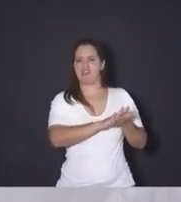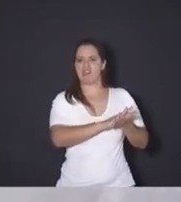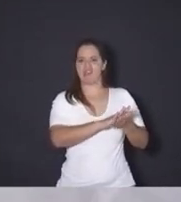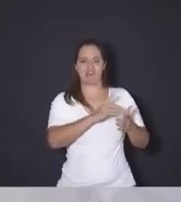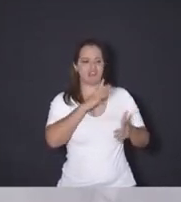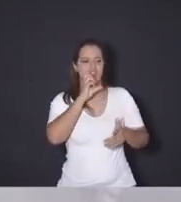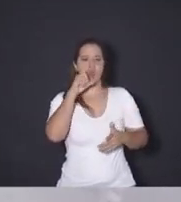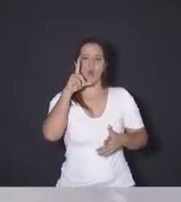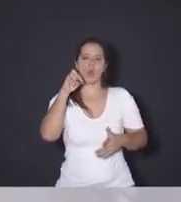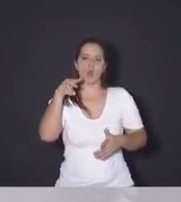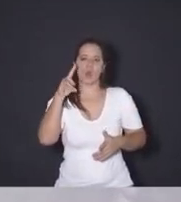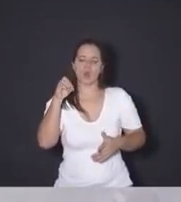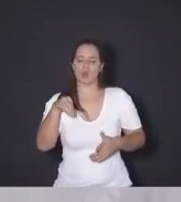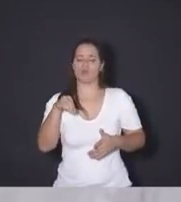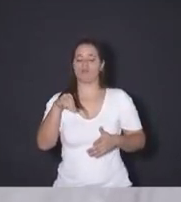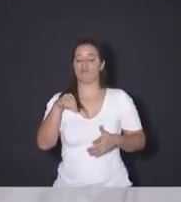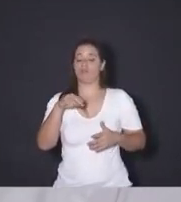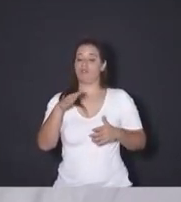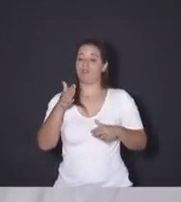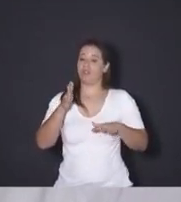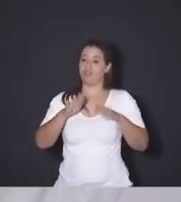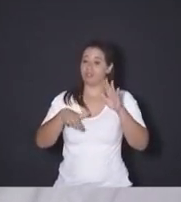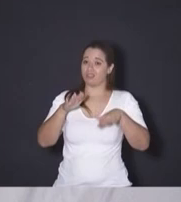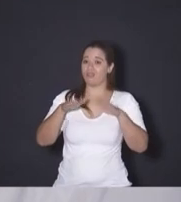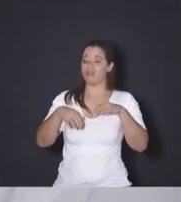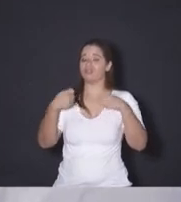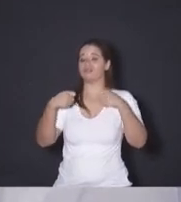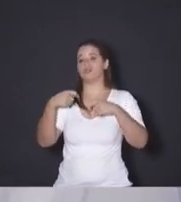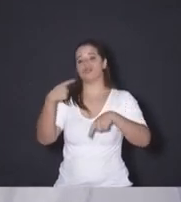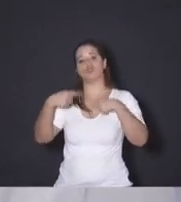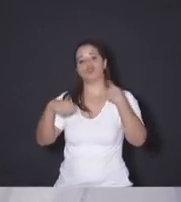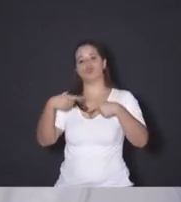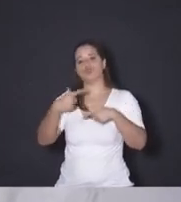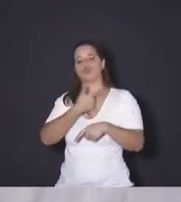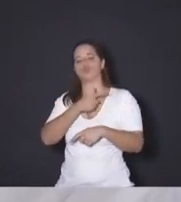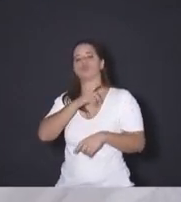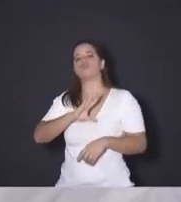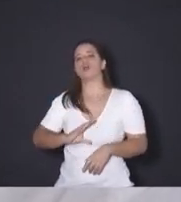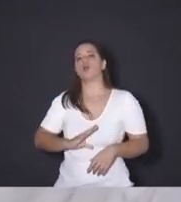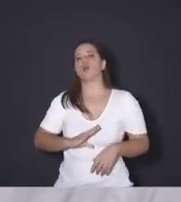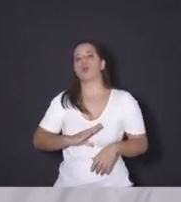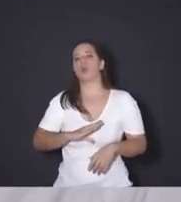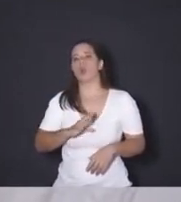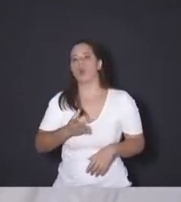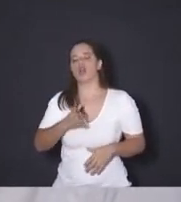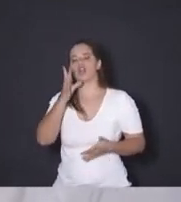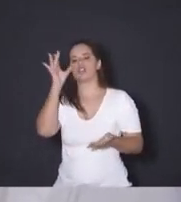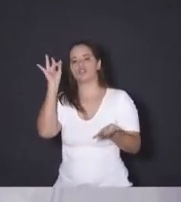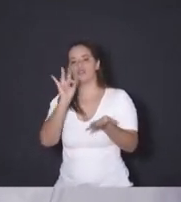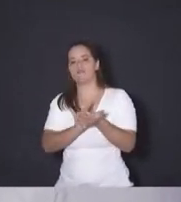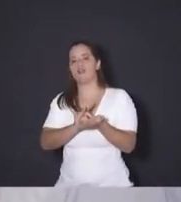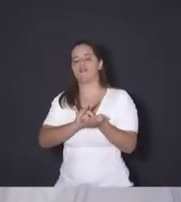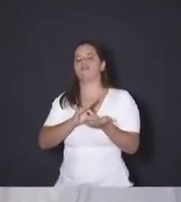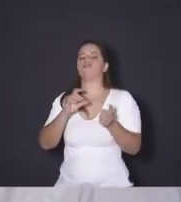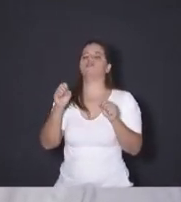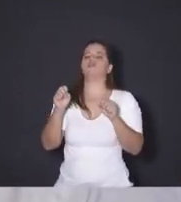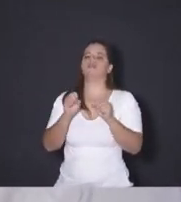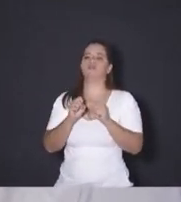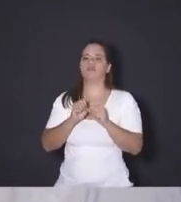talvez seja esse processo de uma discussão que não se teve coragem de de fato instalar